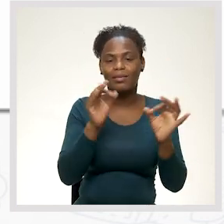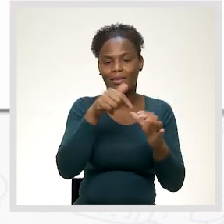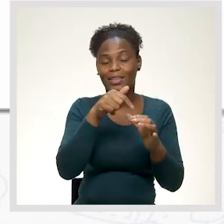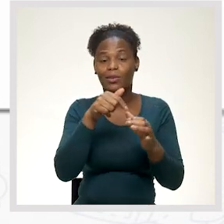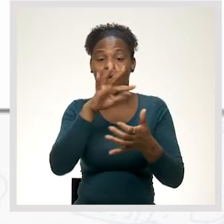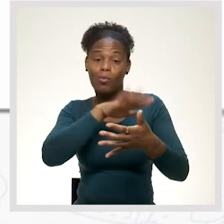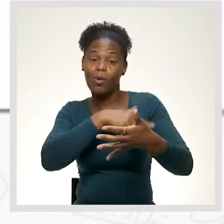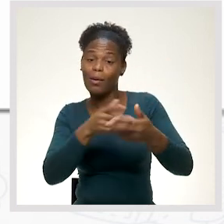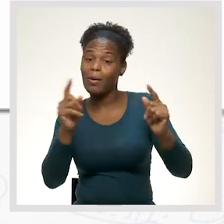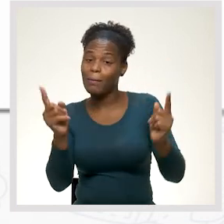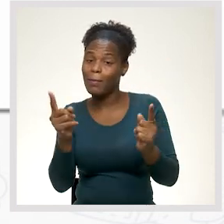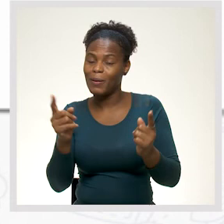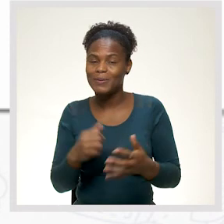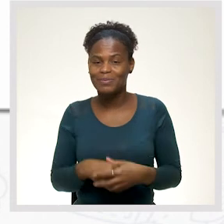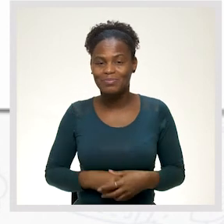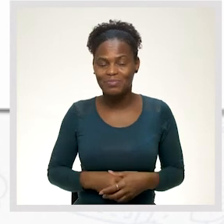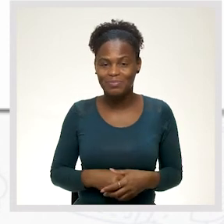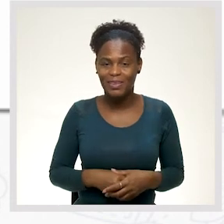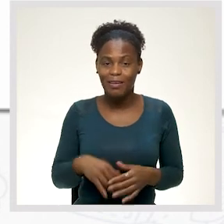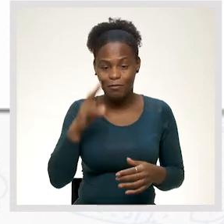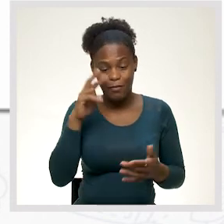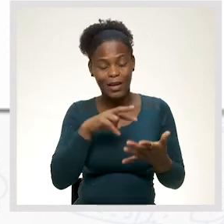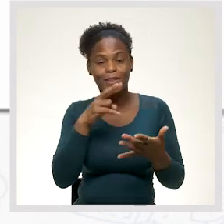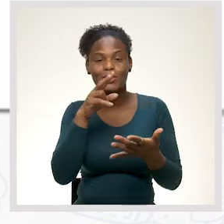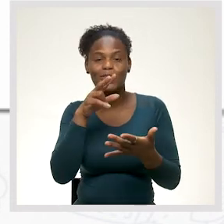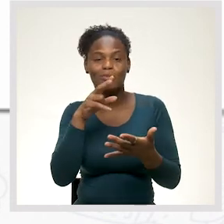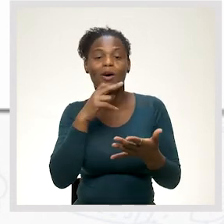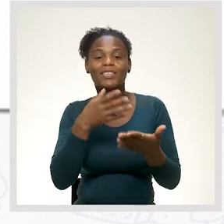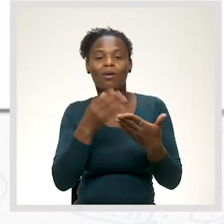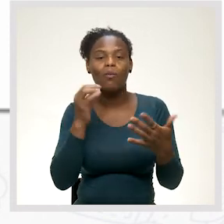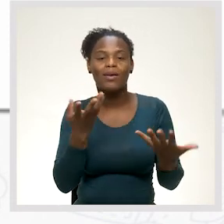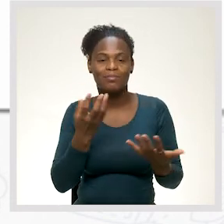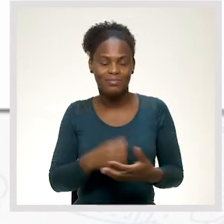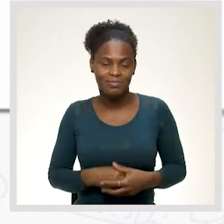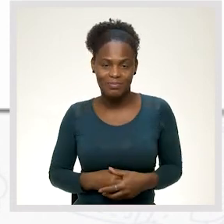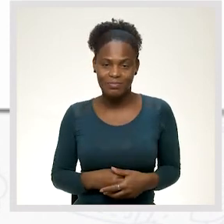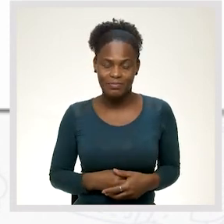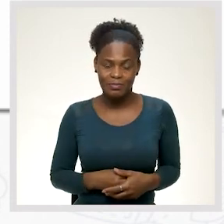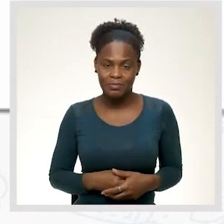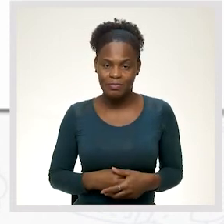assunto tratado neste poema em prosa. Vamos conferir a resposta.